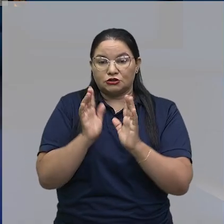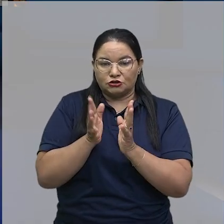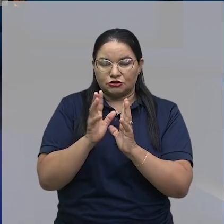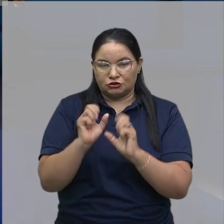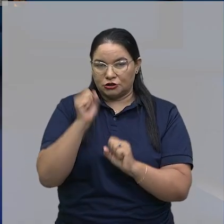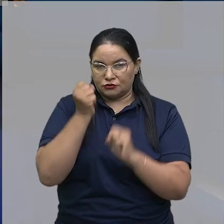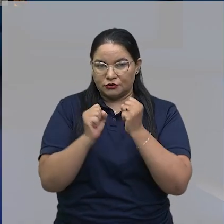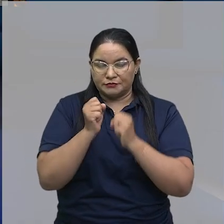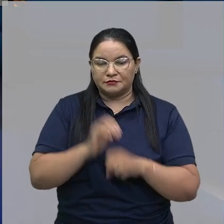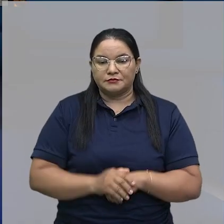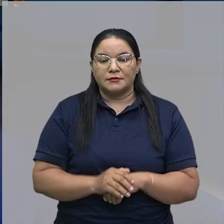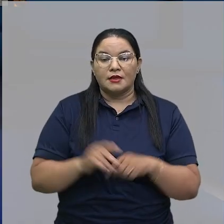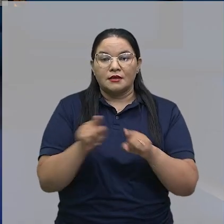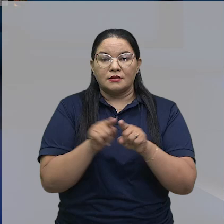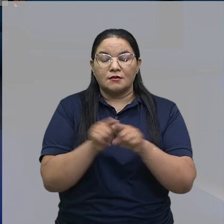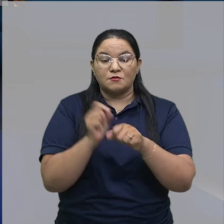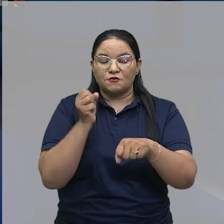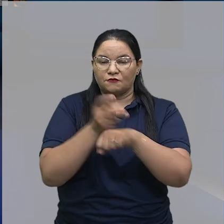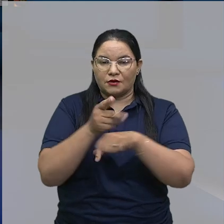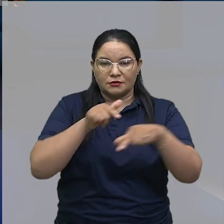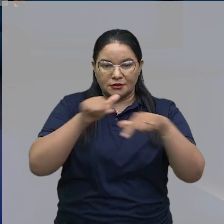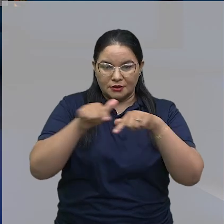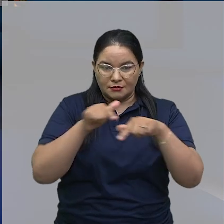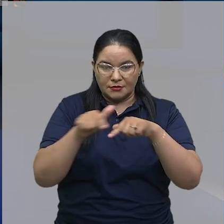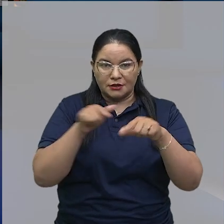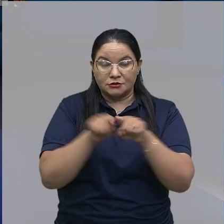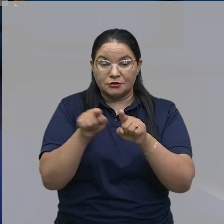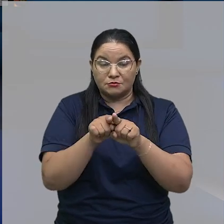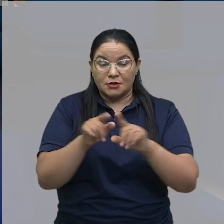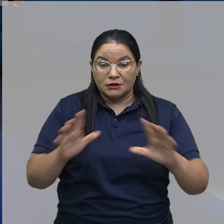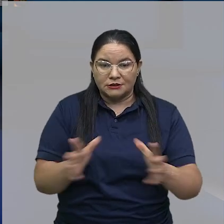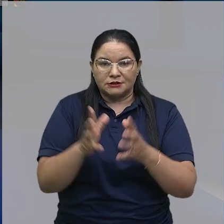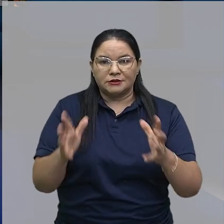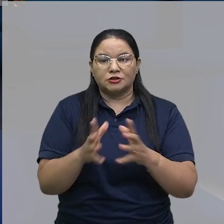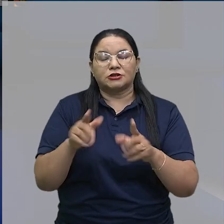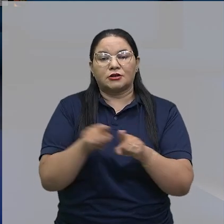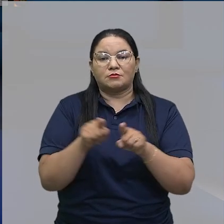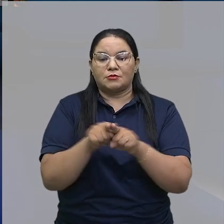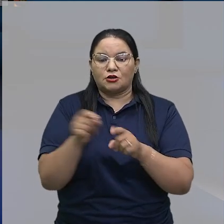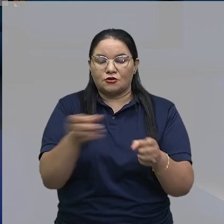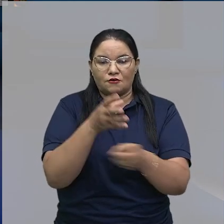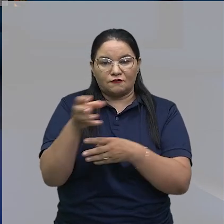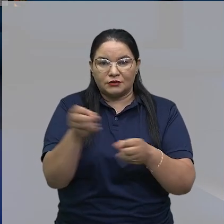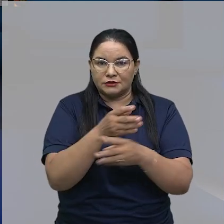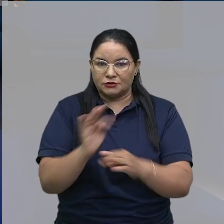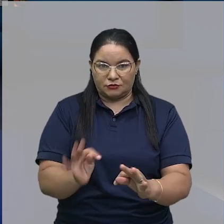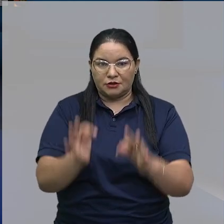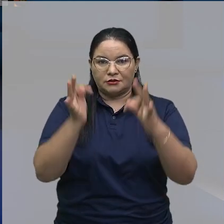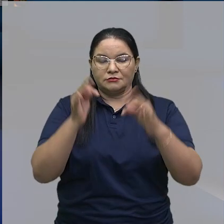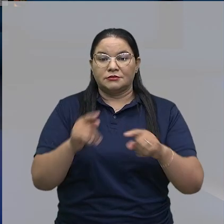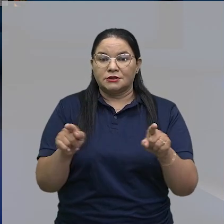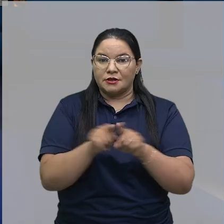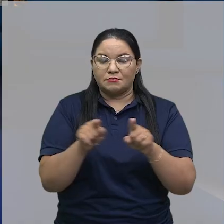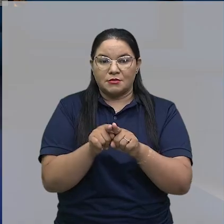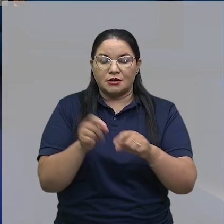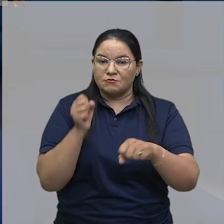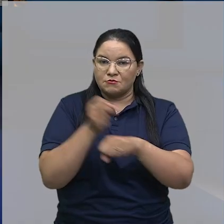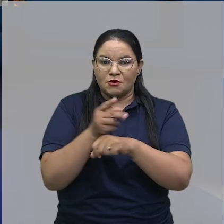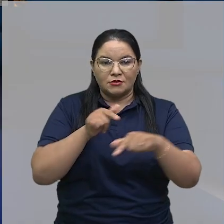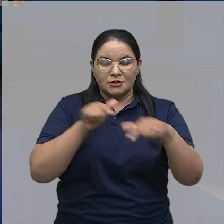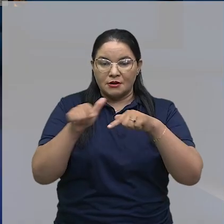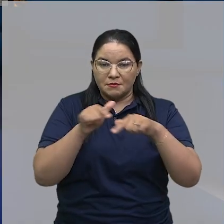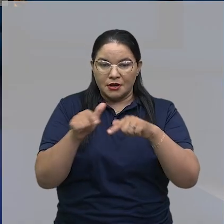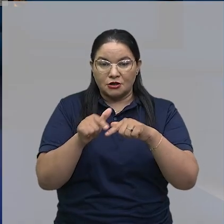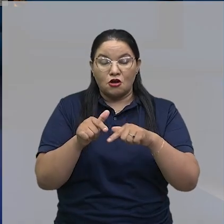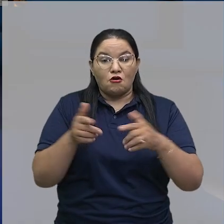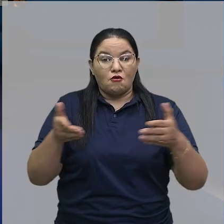Gera emprego em larga escala e impulsiona também as inovações tecnológicas. Já gerou muito mais emprego, tá? Hoje, com